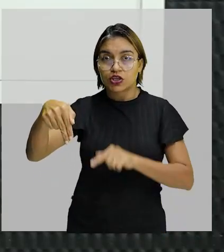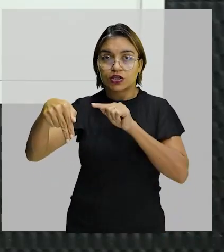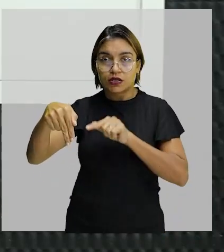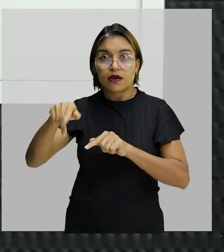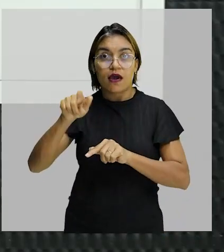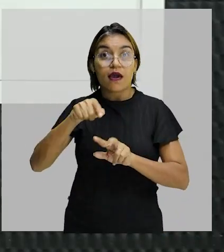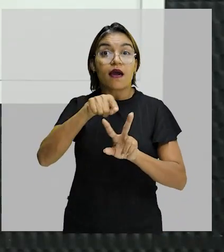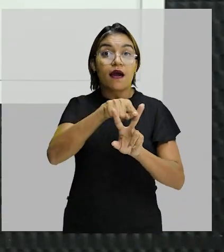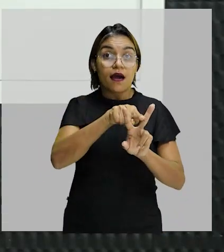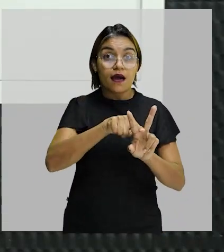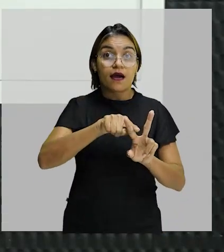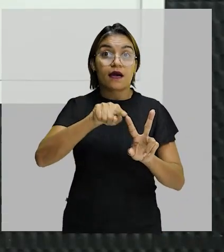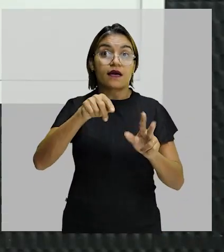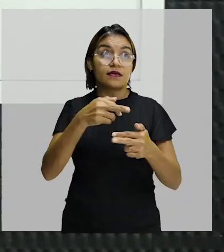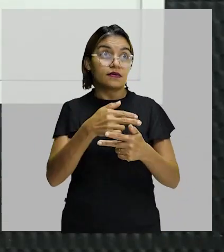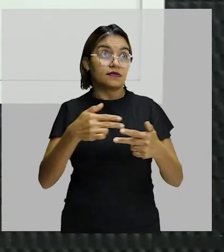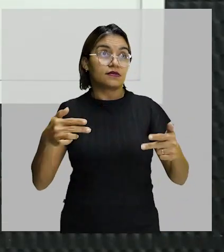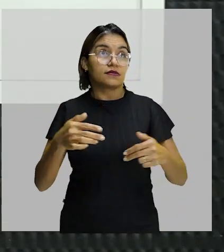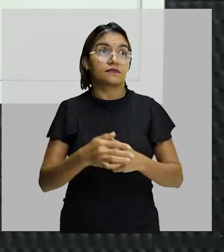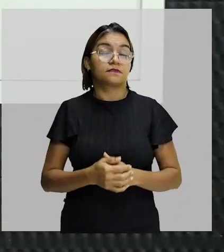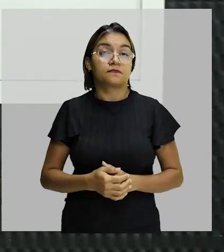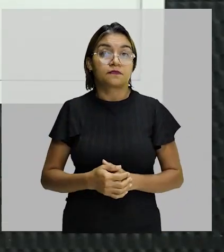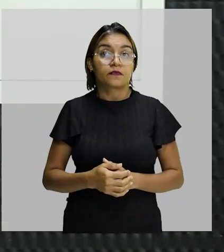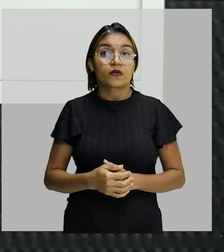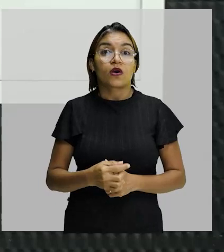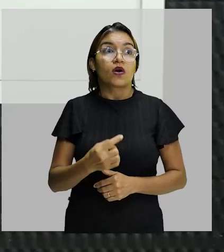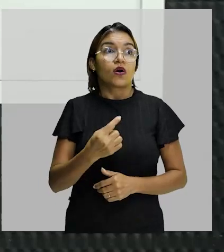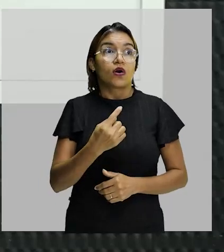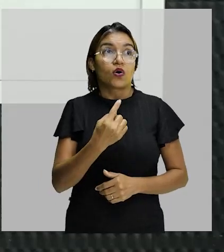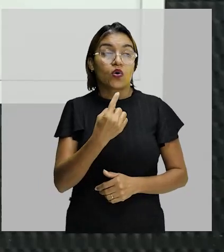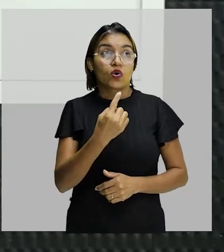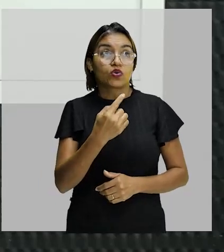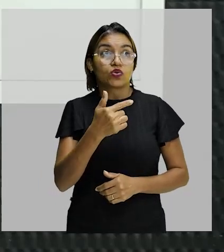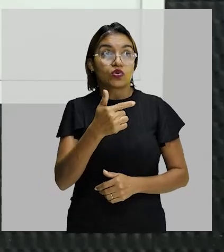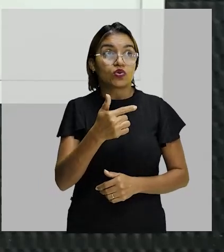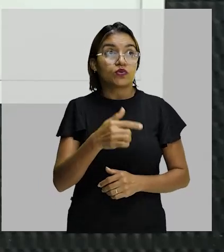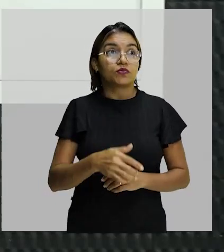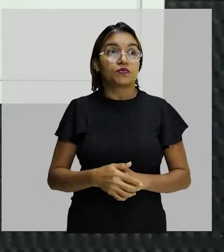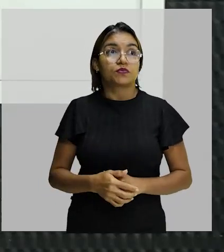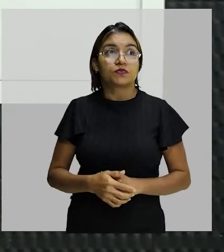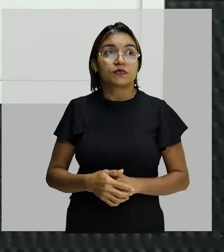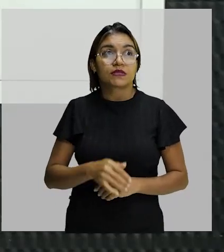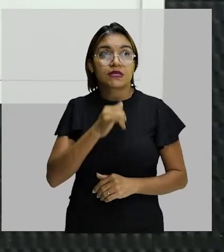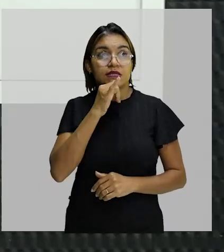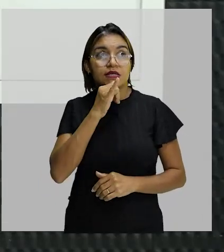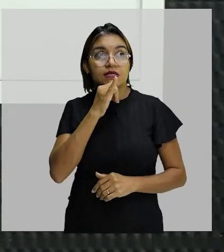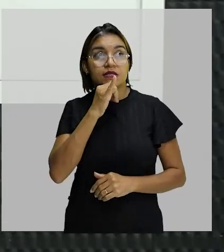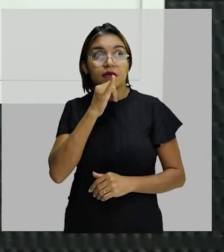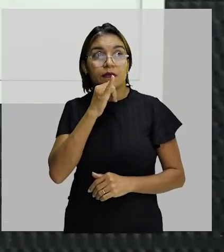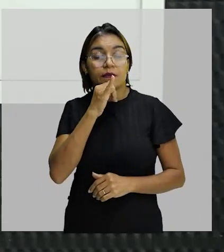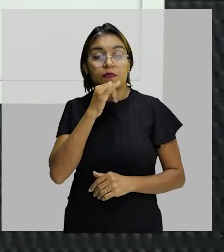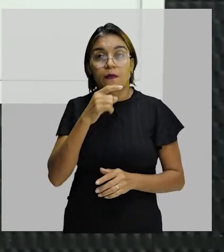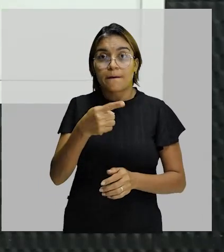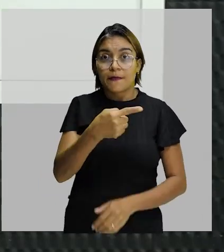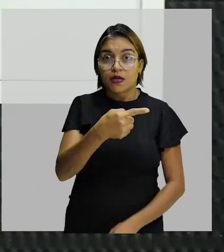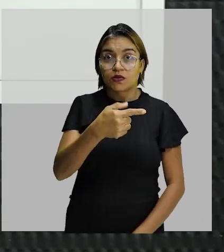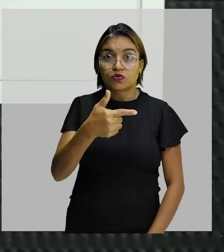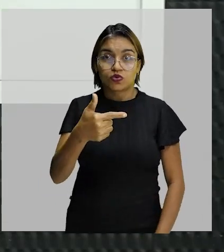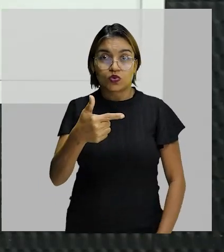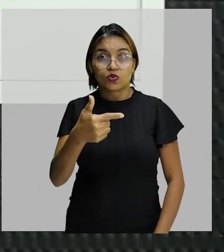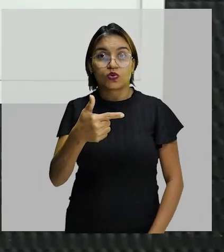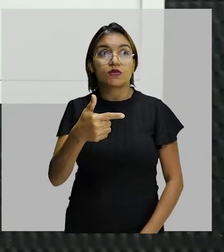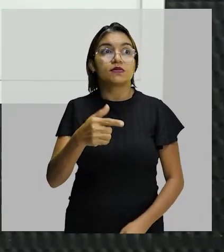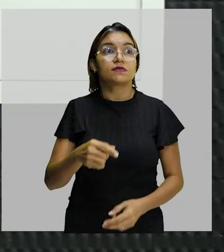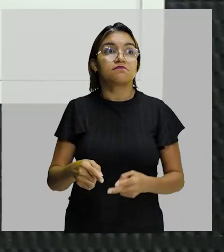uma raiz. Esse 1, ele vai ser também uma raiz. E esse mais 3, ó, porque eles vêm para cá com o sinal trocado, ele também vai